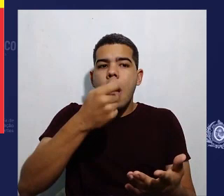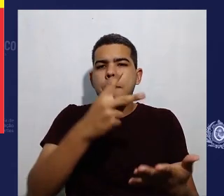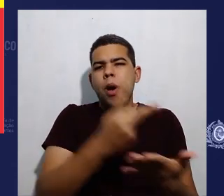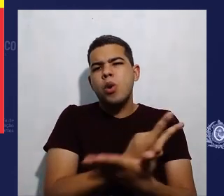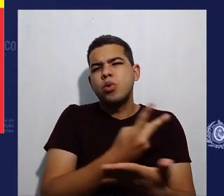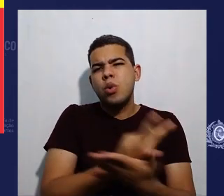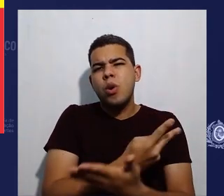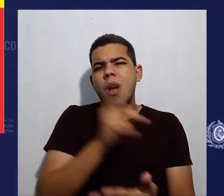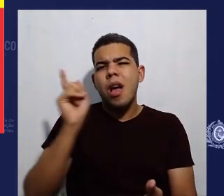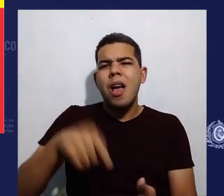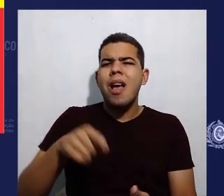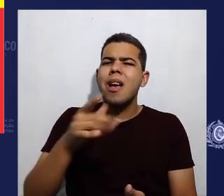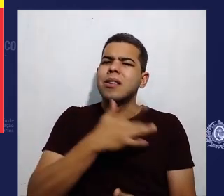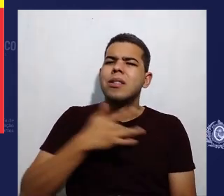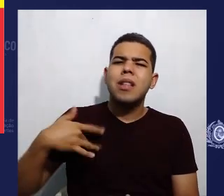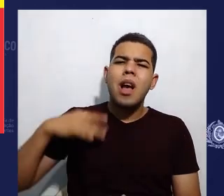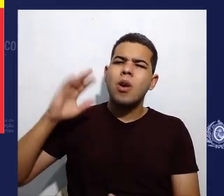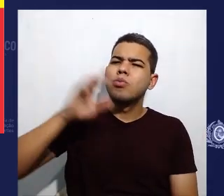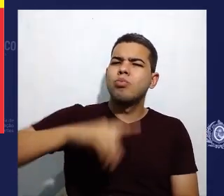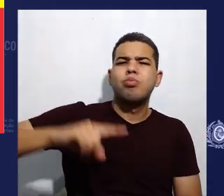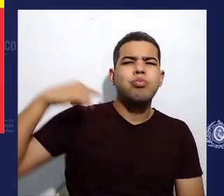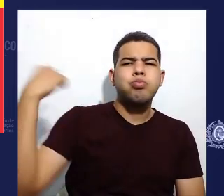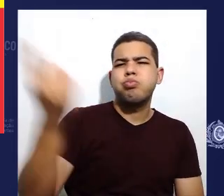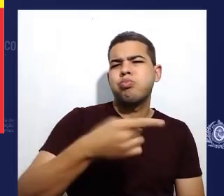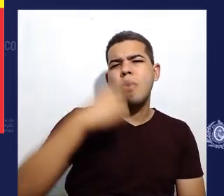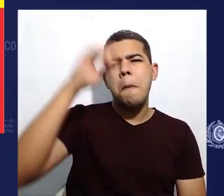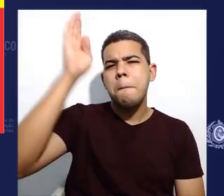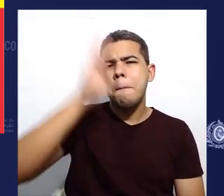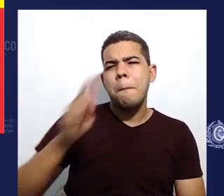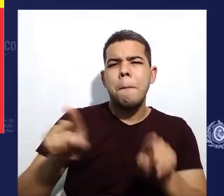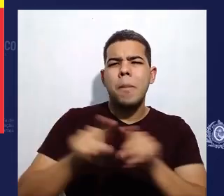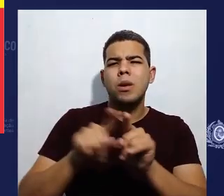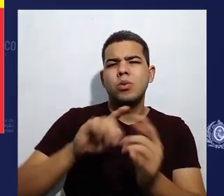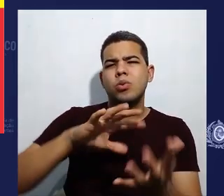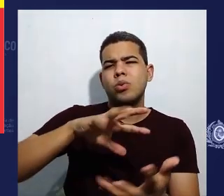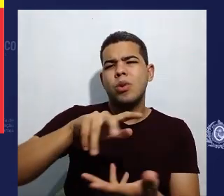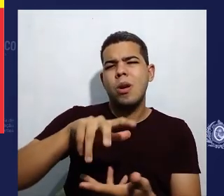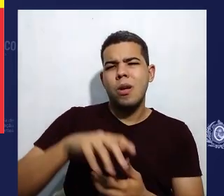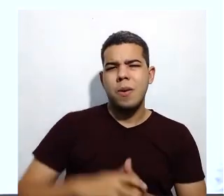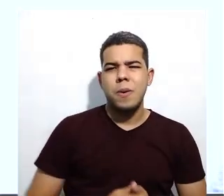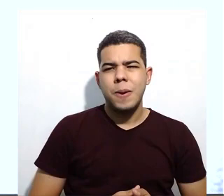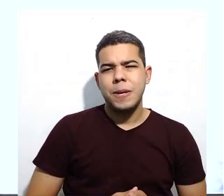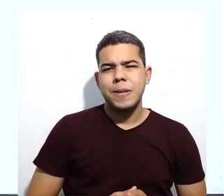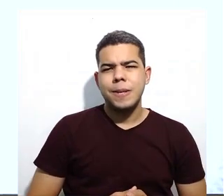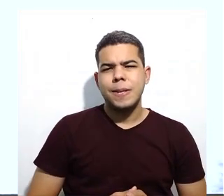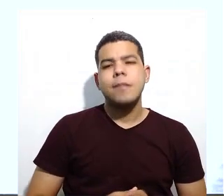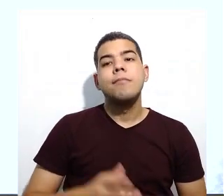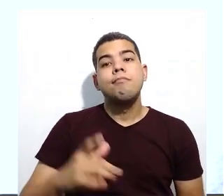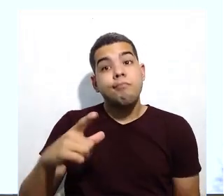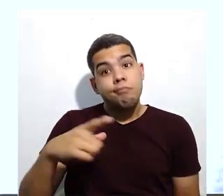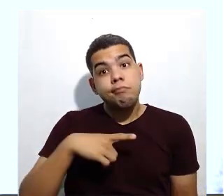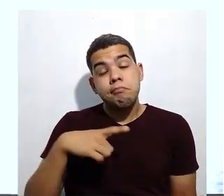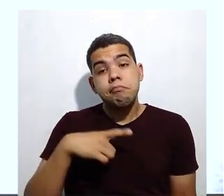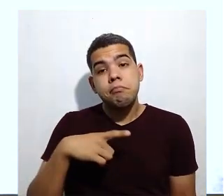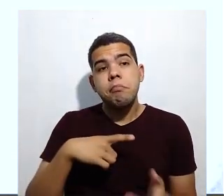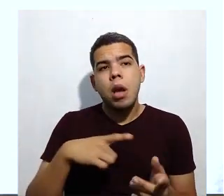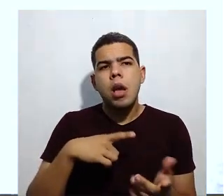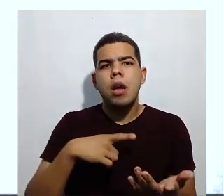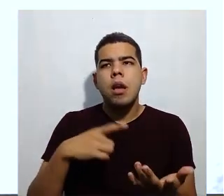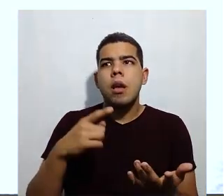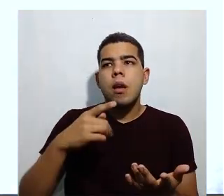remédios, considerando um problema de saúde pública no Brasil e no mundo. Só que existem